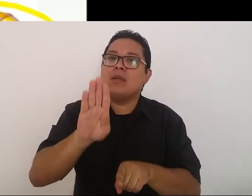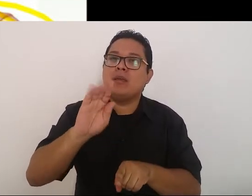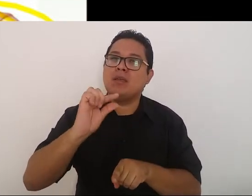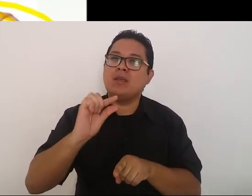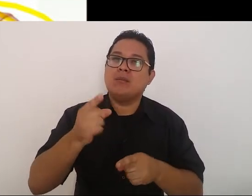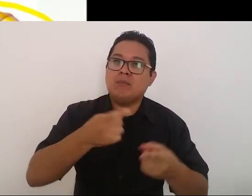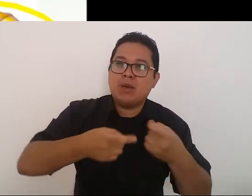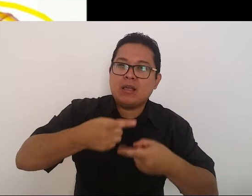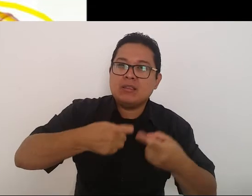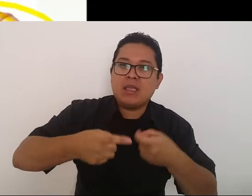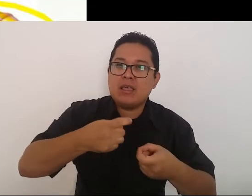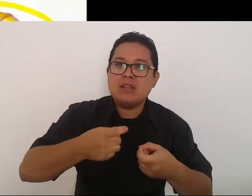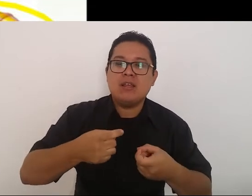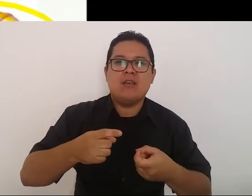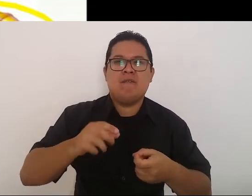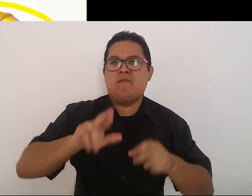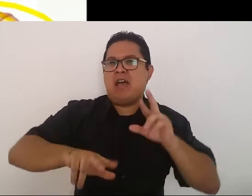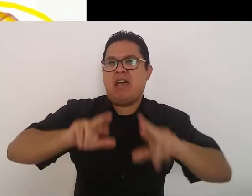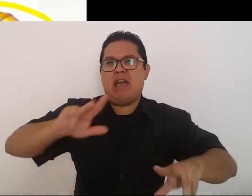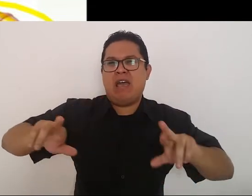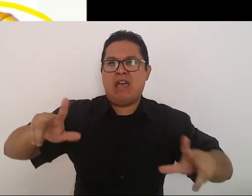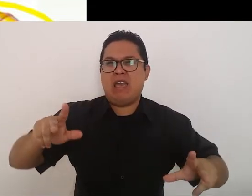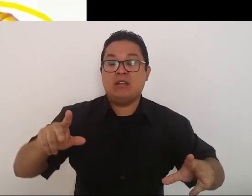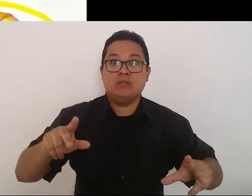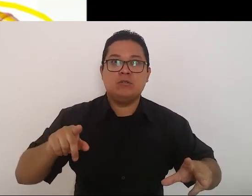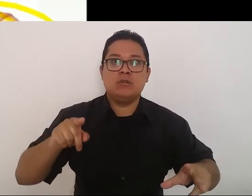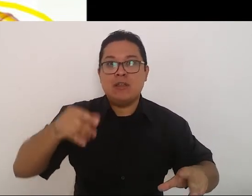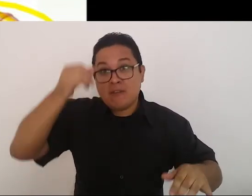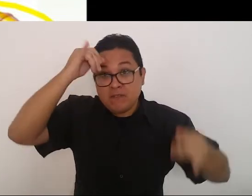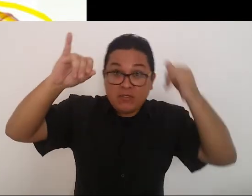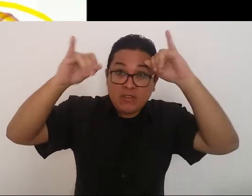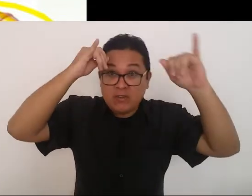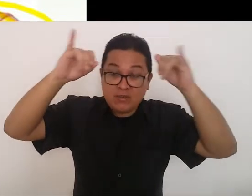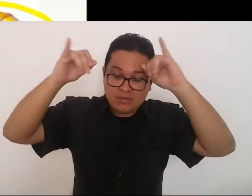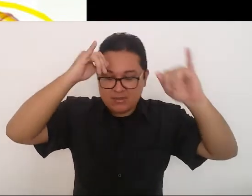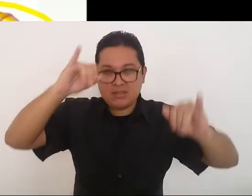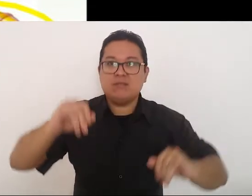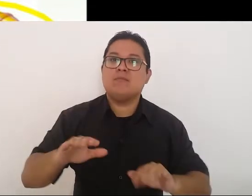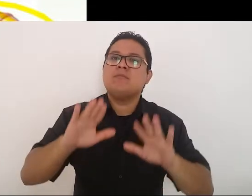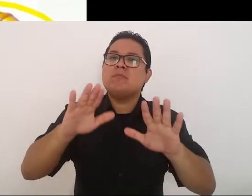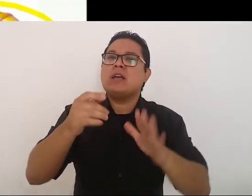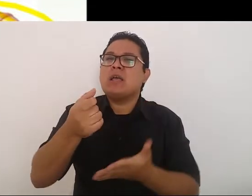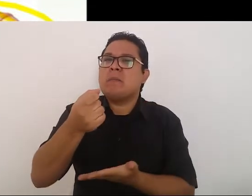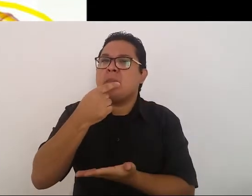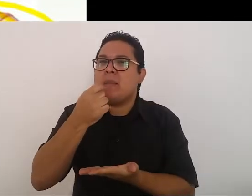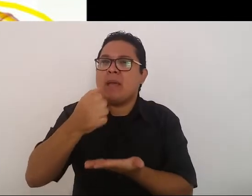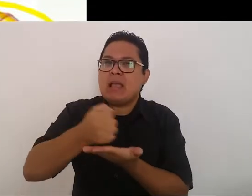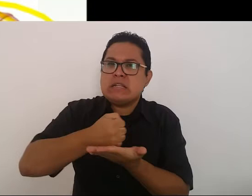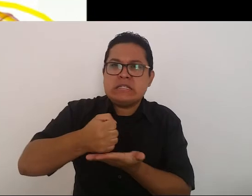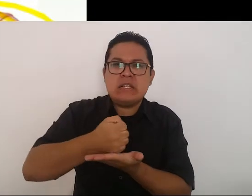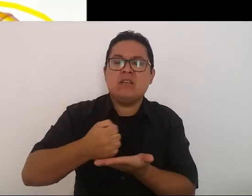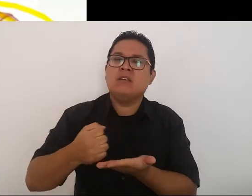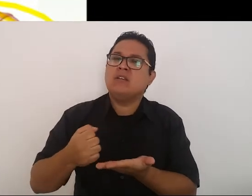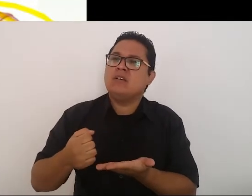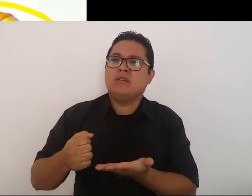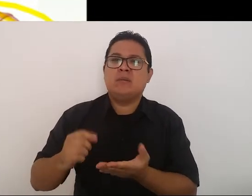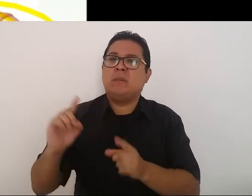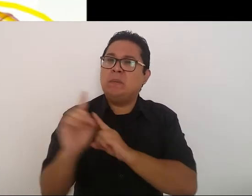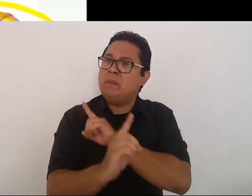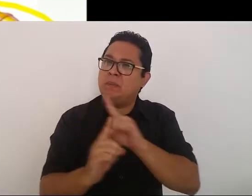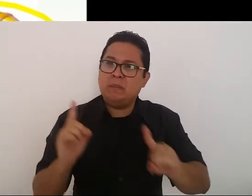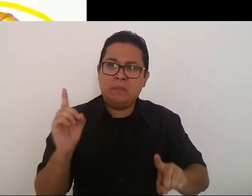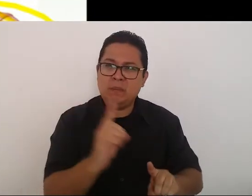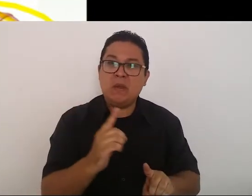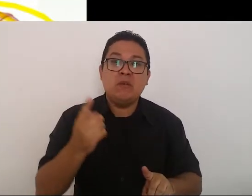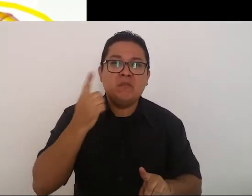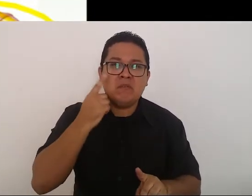alguns médicos têm testado uma série de medicamentos. A última vez que eu pesquisei são mais de 200 medicamentos em todo o mundo,